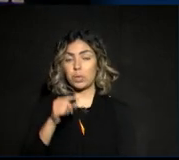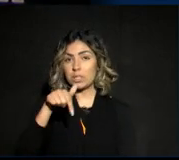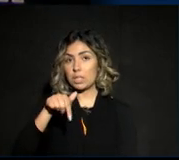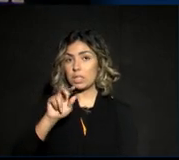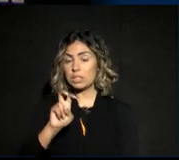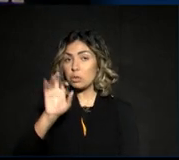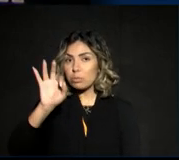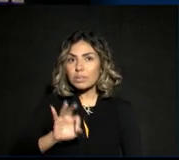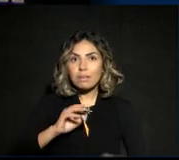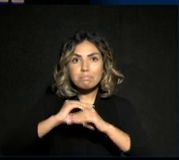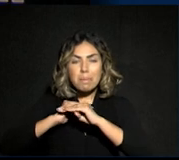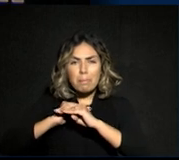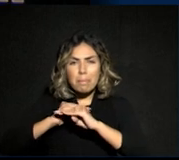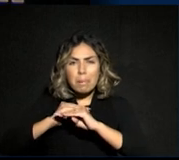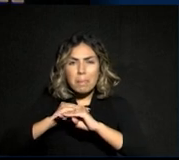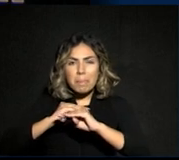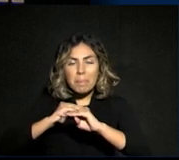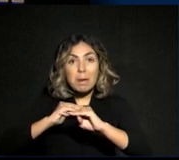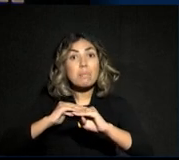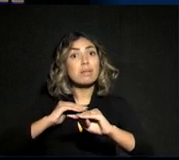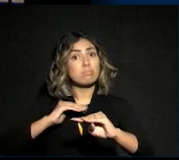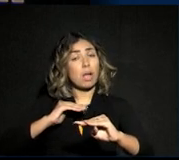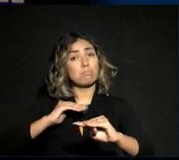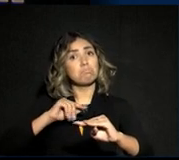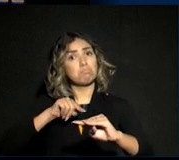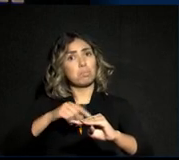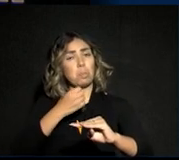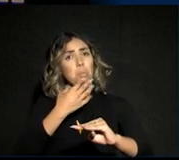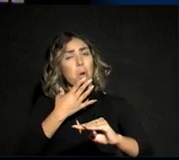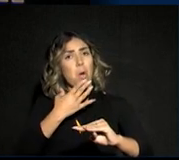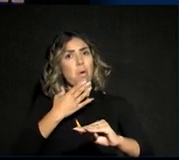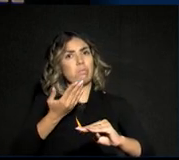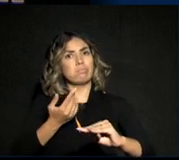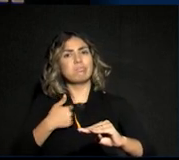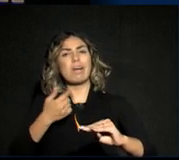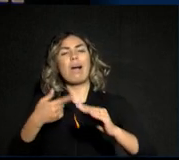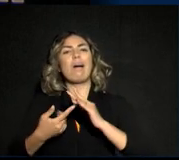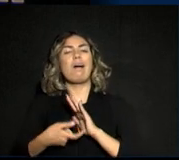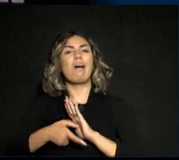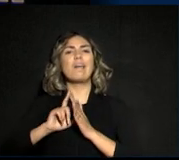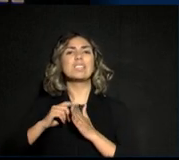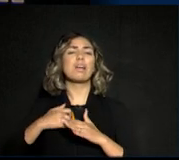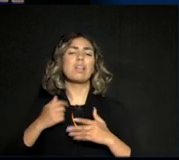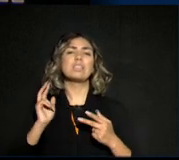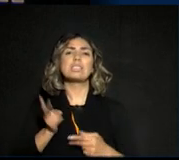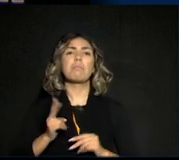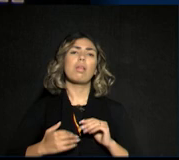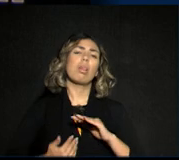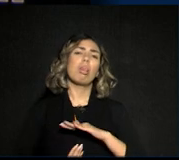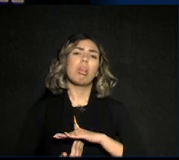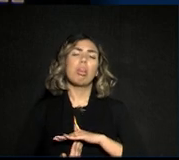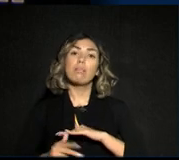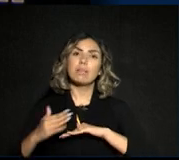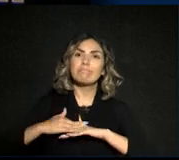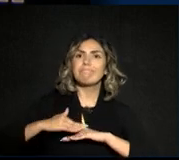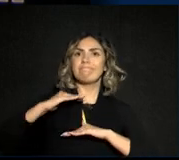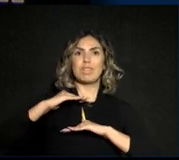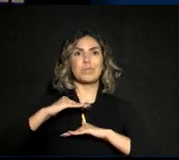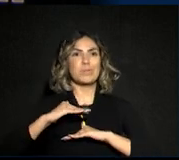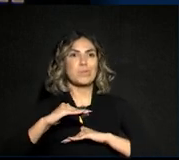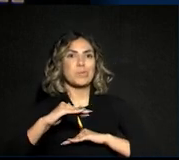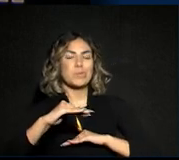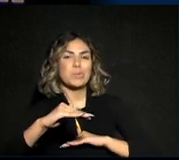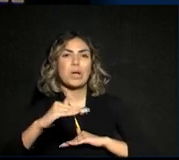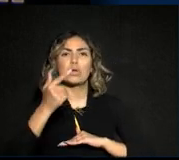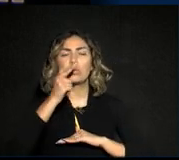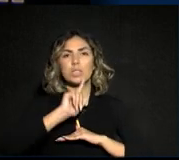longo, a gente vai estar com uma taxa muito acima do neutro. A gente não sabe falar exatamente qual é o neutro, mas seria muito acima da taxa